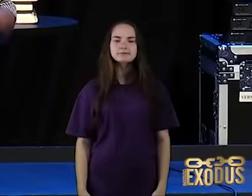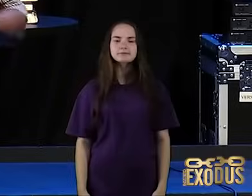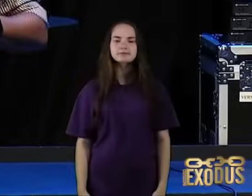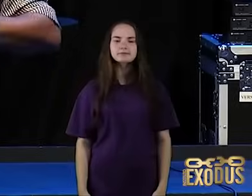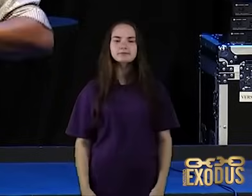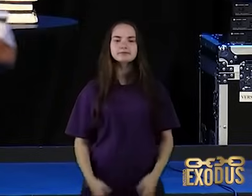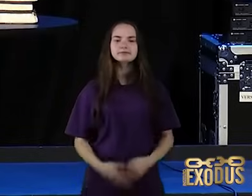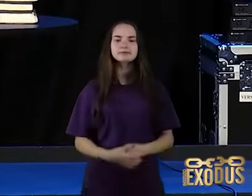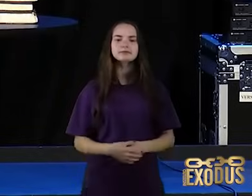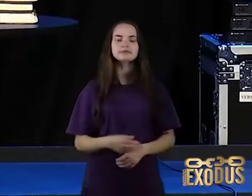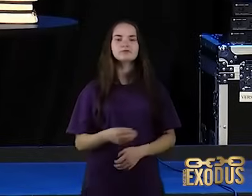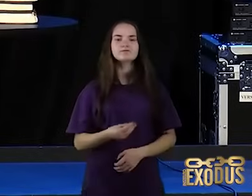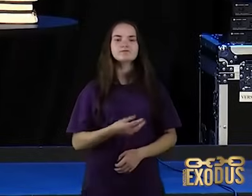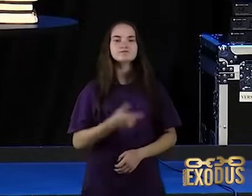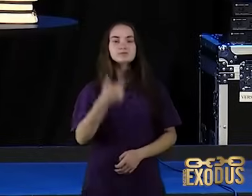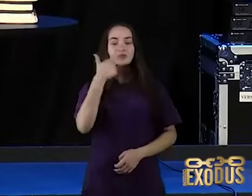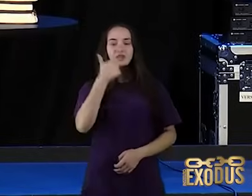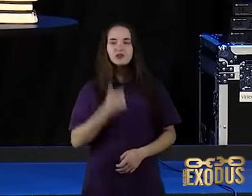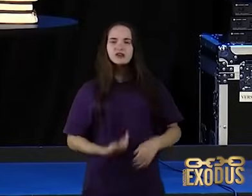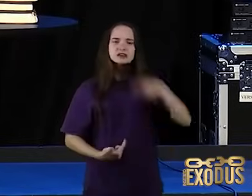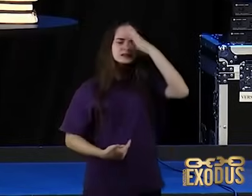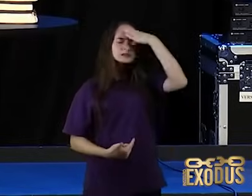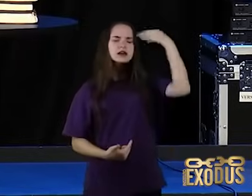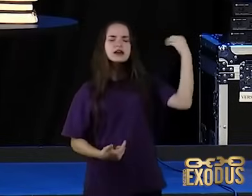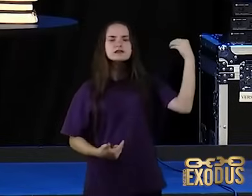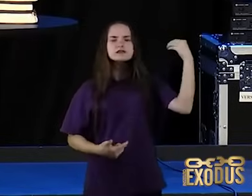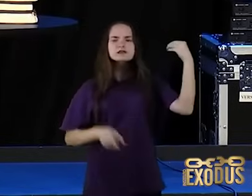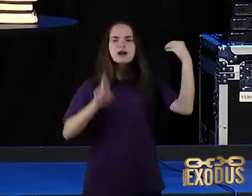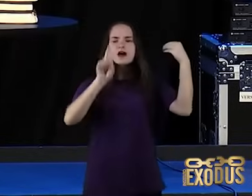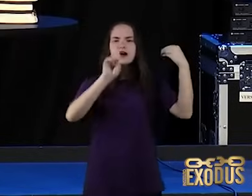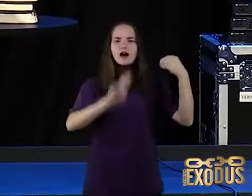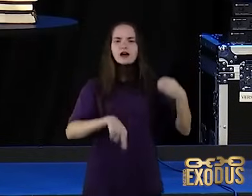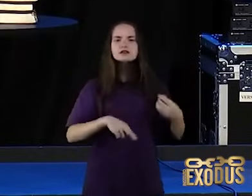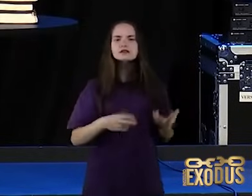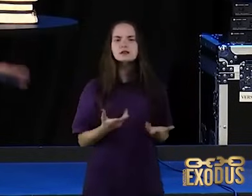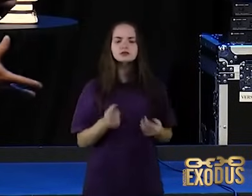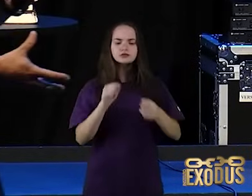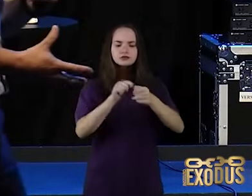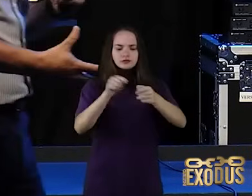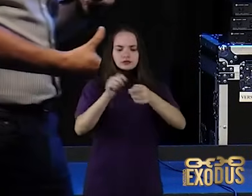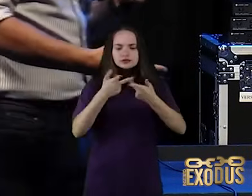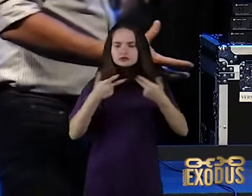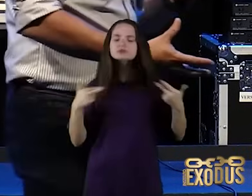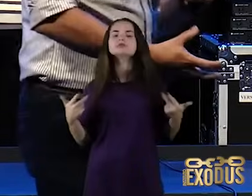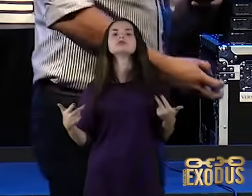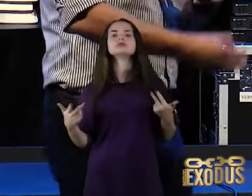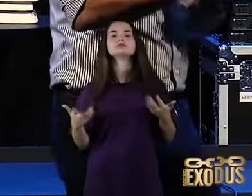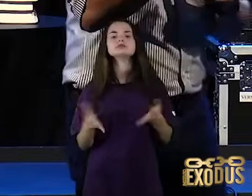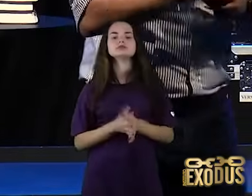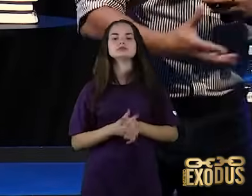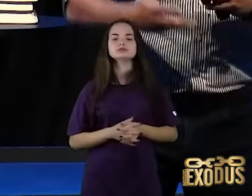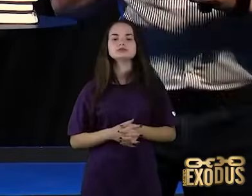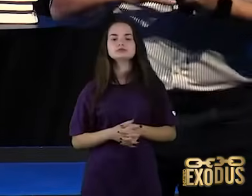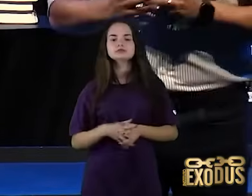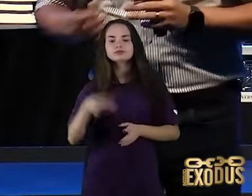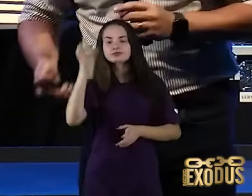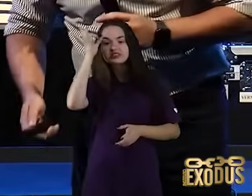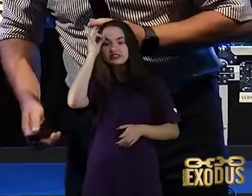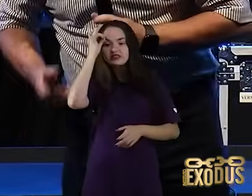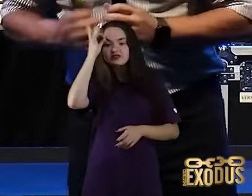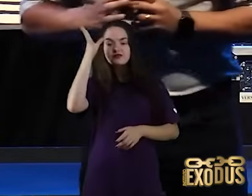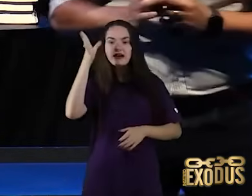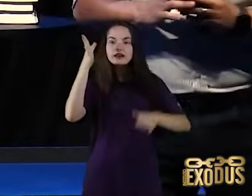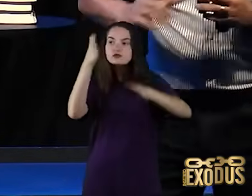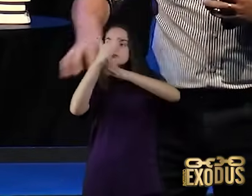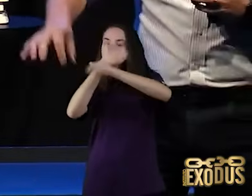isso a pessoa se esquece a razão pela qual ele tá fazendo O que tá fazendo gente é fáil a gente se